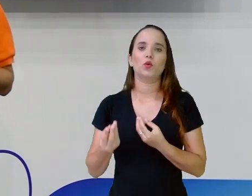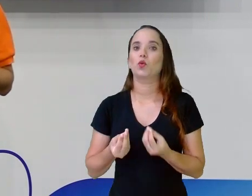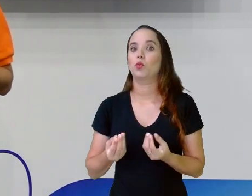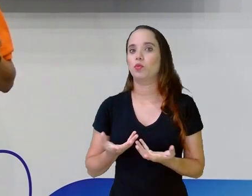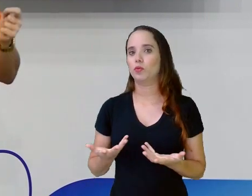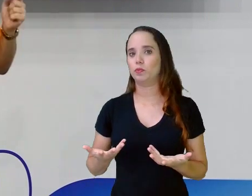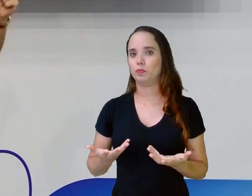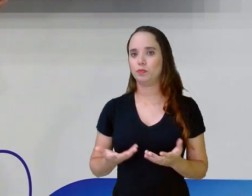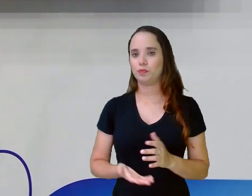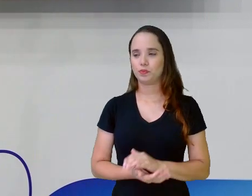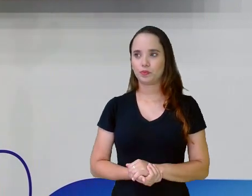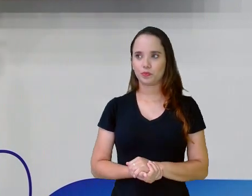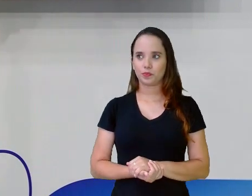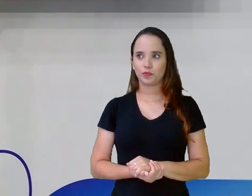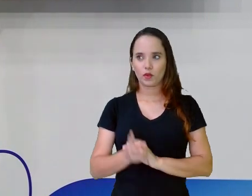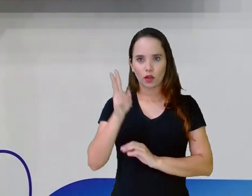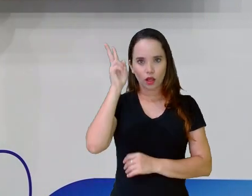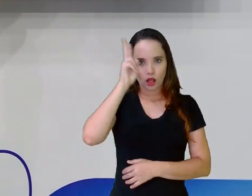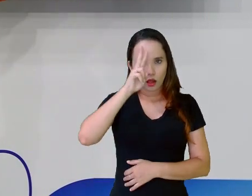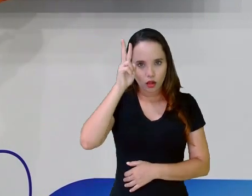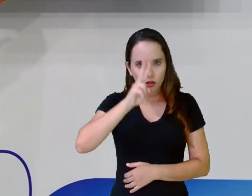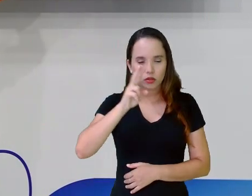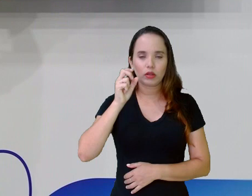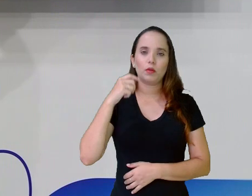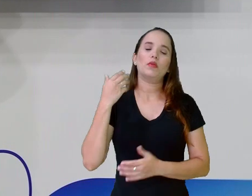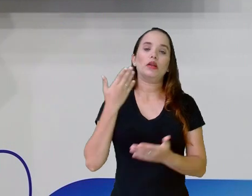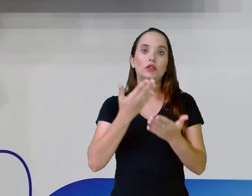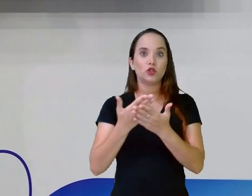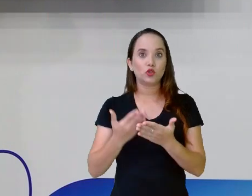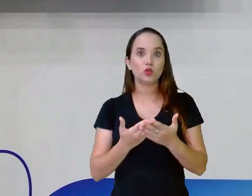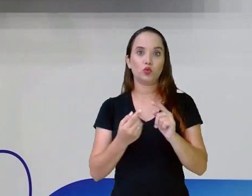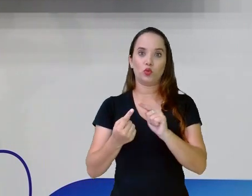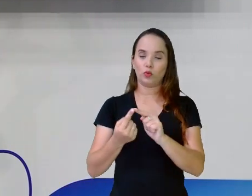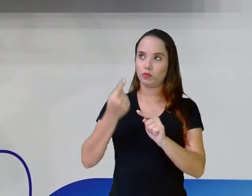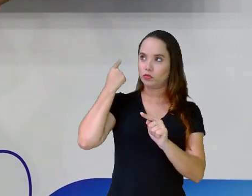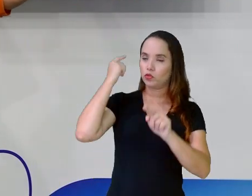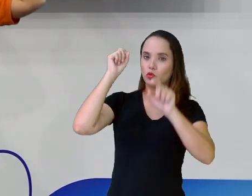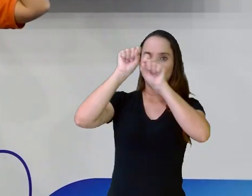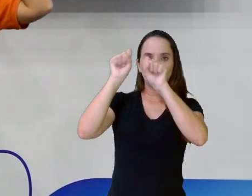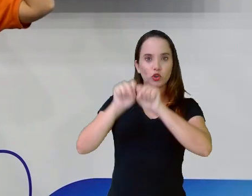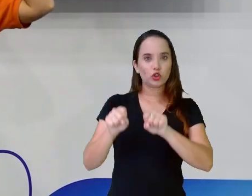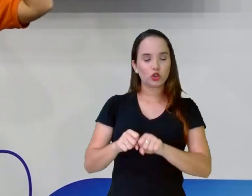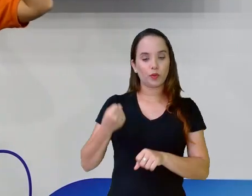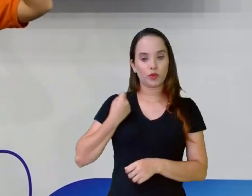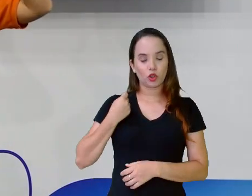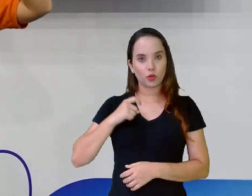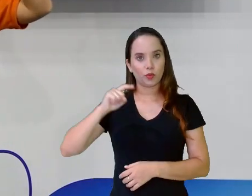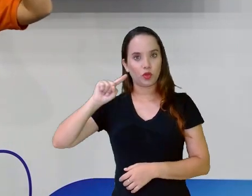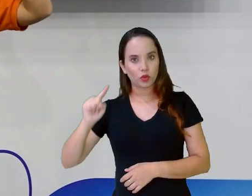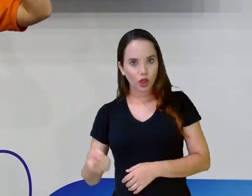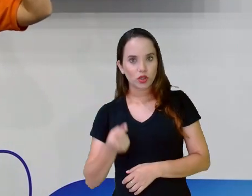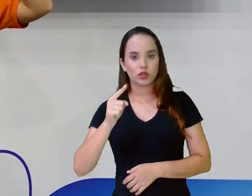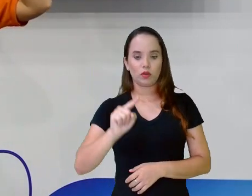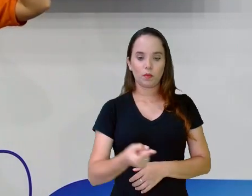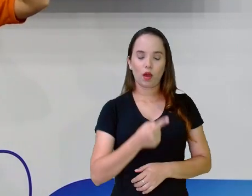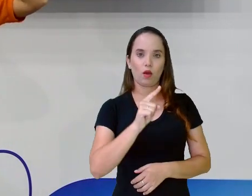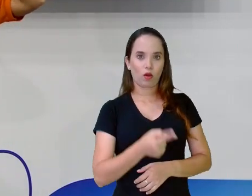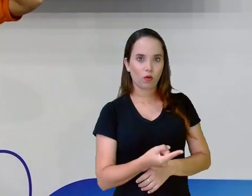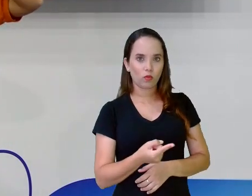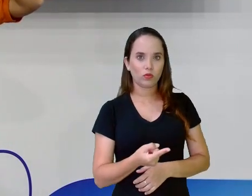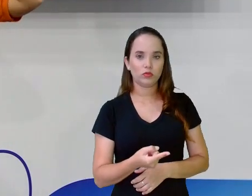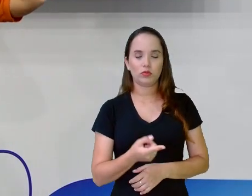faz? Lembra que quando a gente estudou o sistema de numeração decimal, os números, aliás,